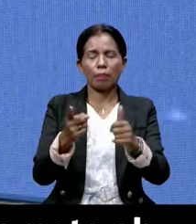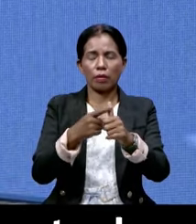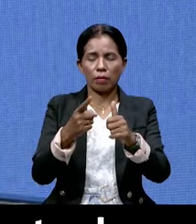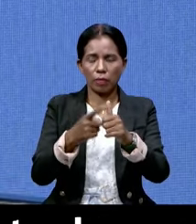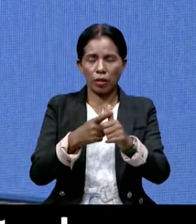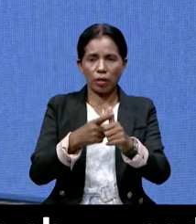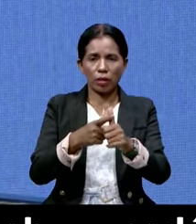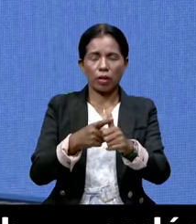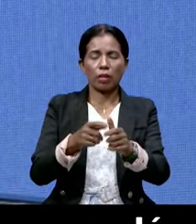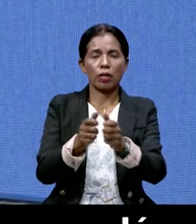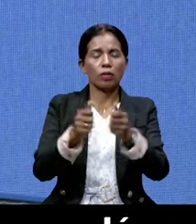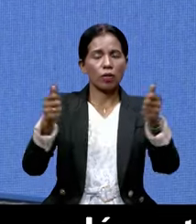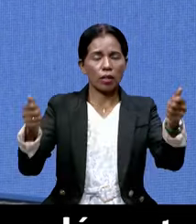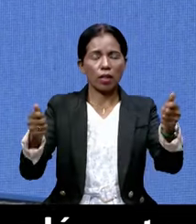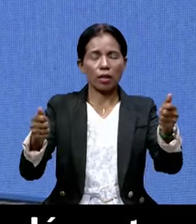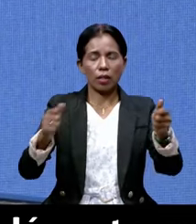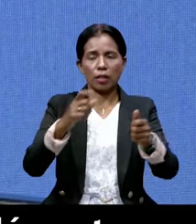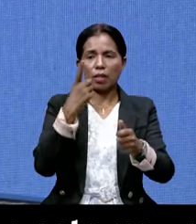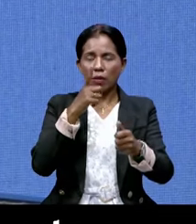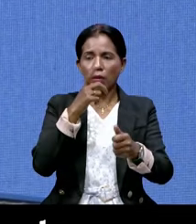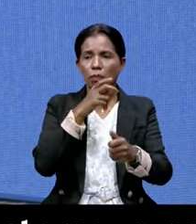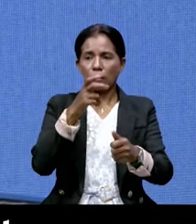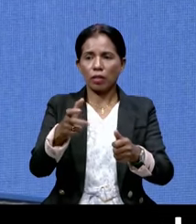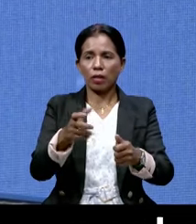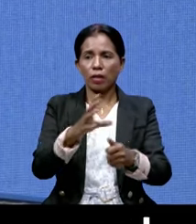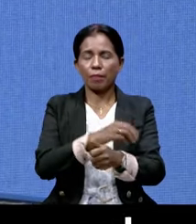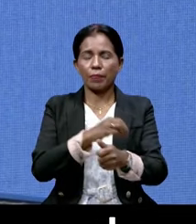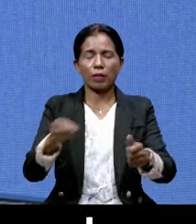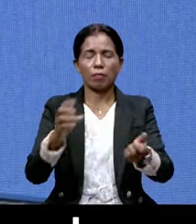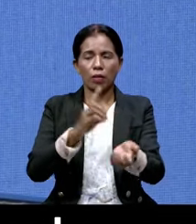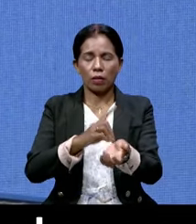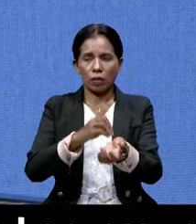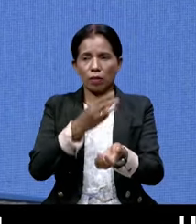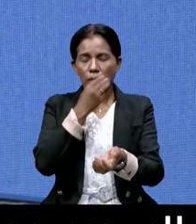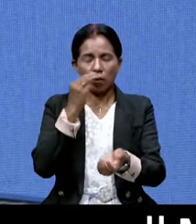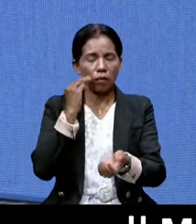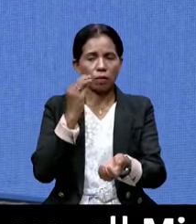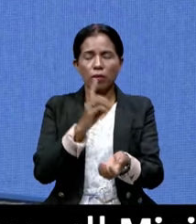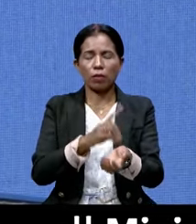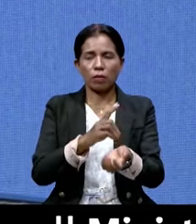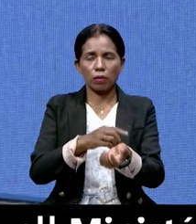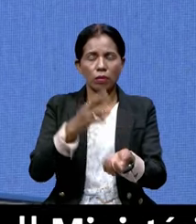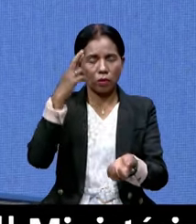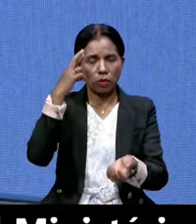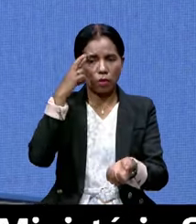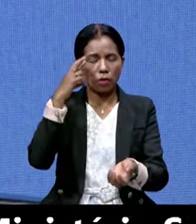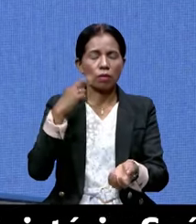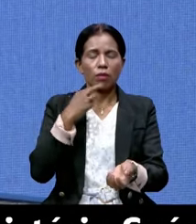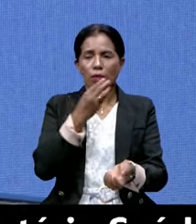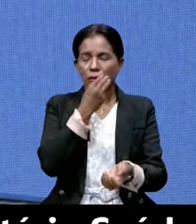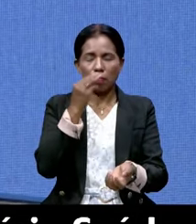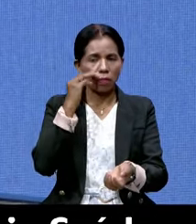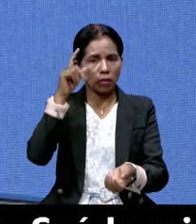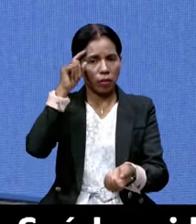portuguesa, cronista, mag Dr. Maria Alcatiri, Dr. Zé Ramos Horta, Dr. Rui Maria de Arujo, Mambo Tsanano